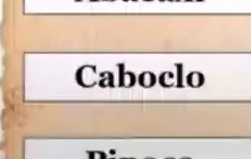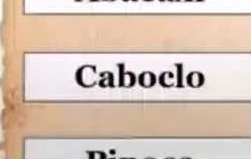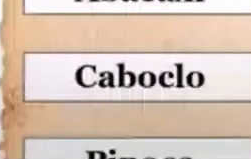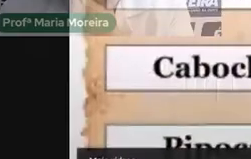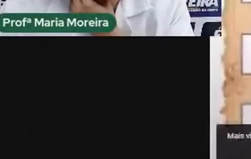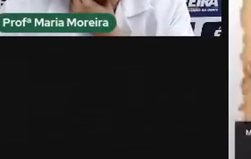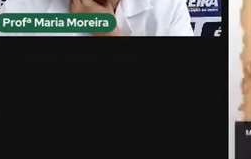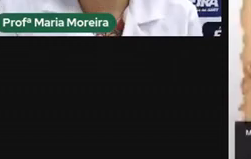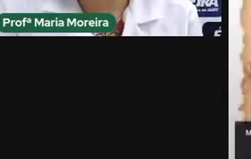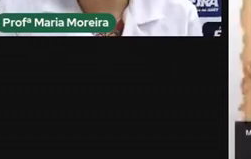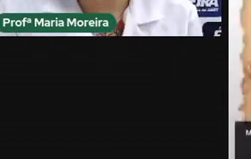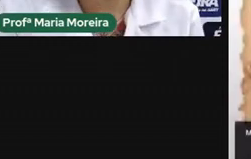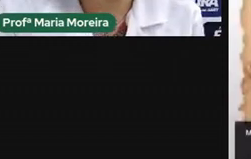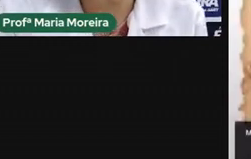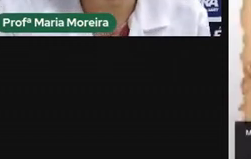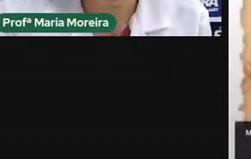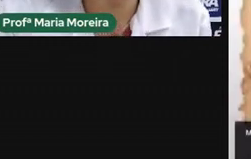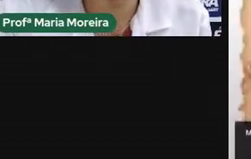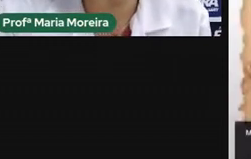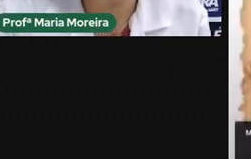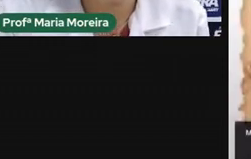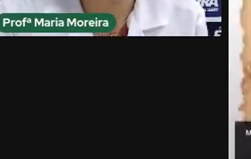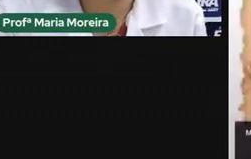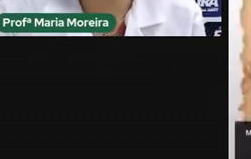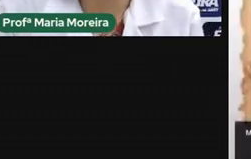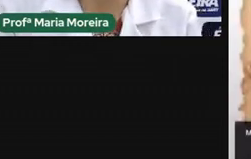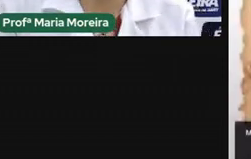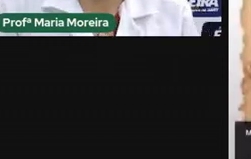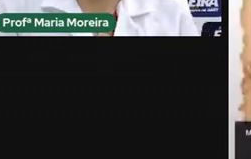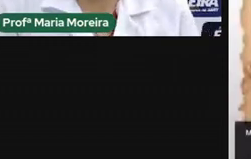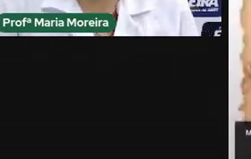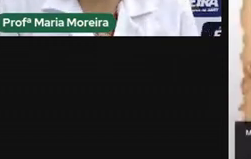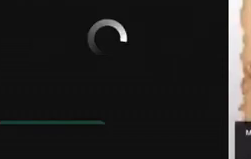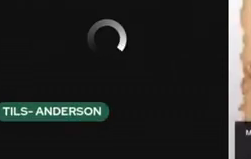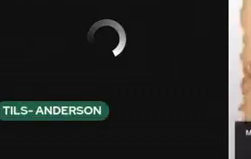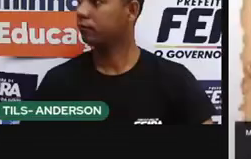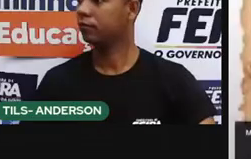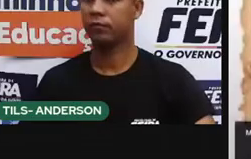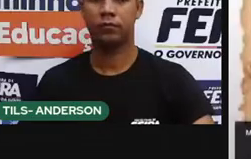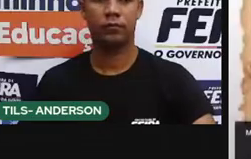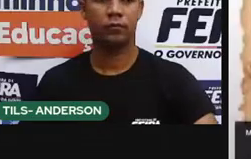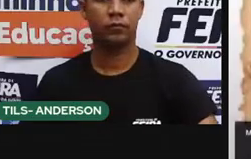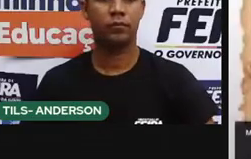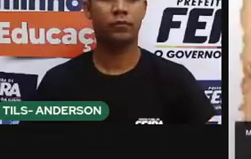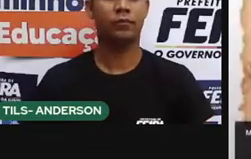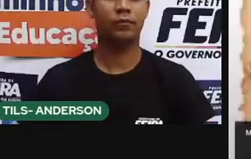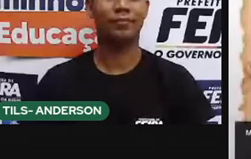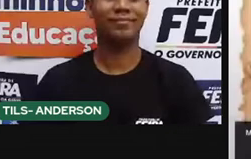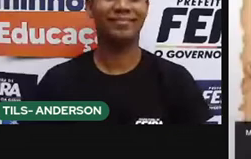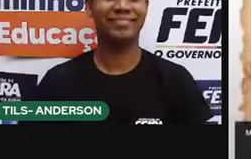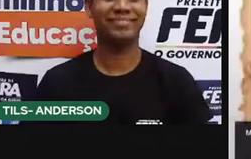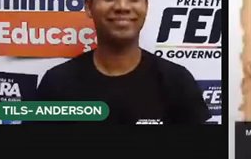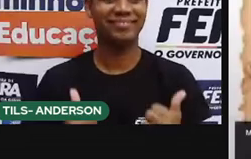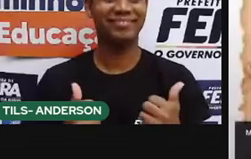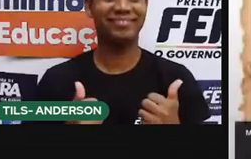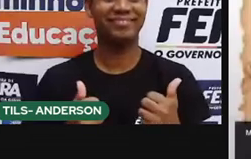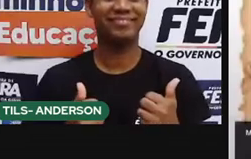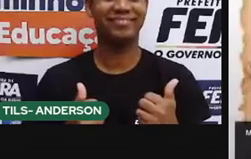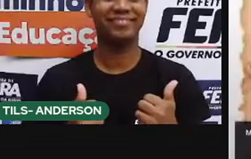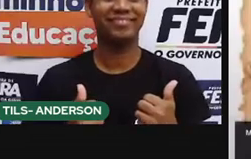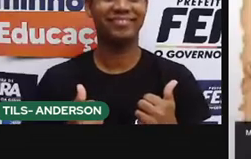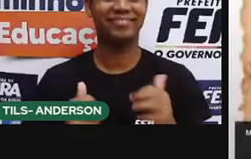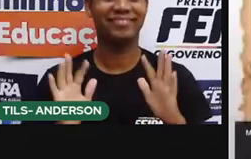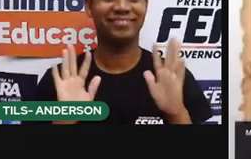Costumes... A prova daquilo para vocês... Deixa eu falar antes que eu não cheguei, né? Então, eu já estava vindo aí.